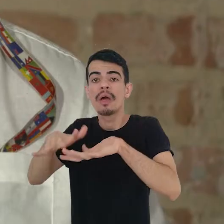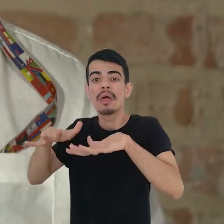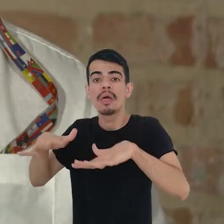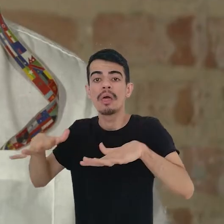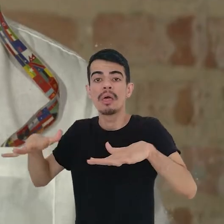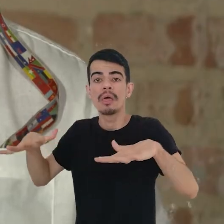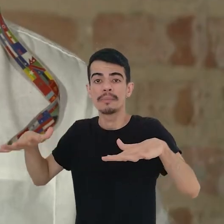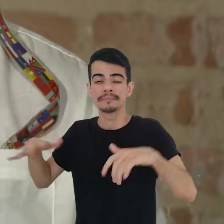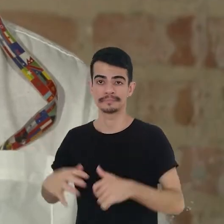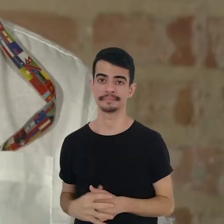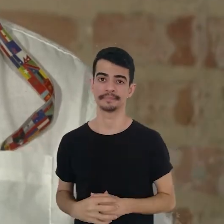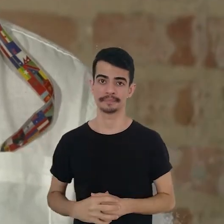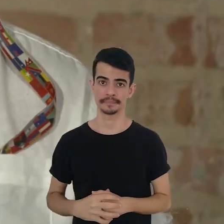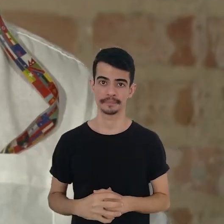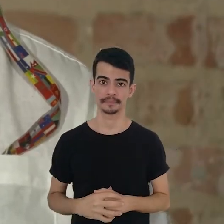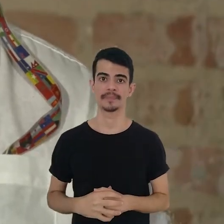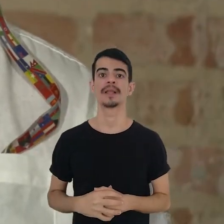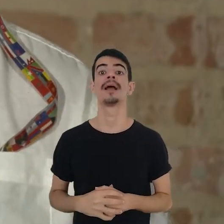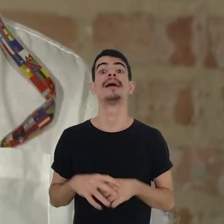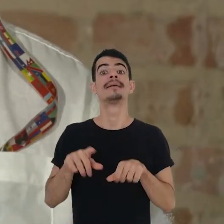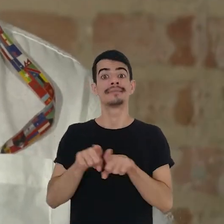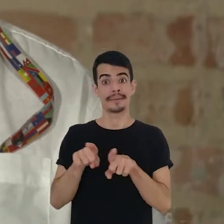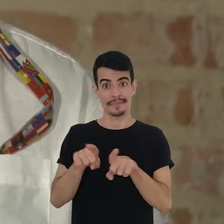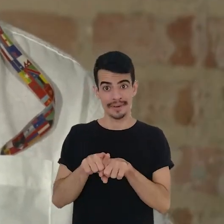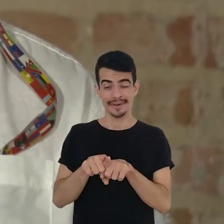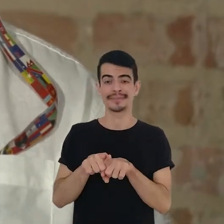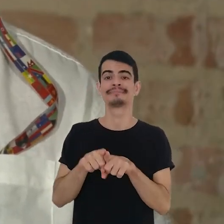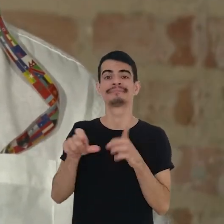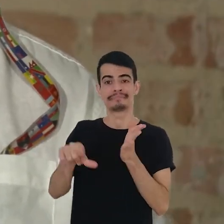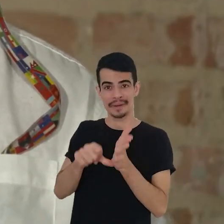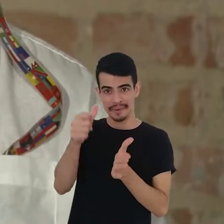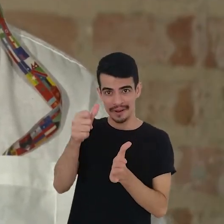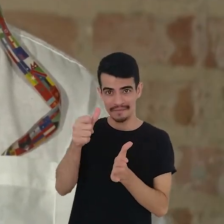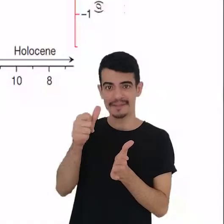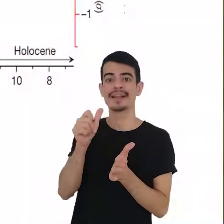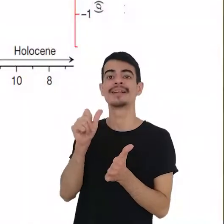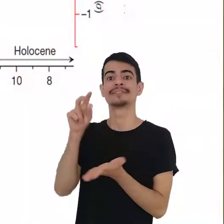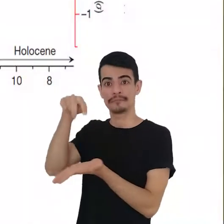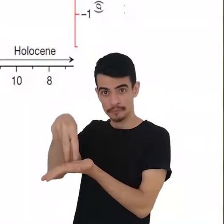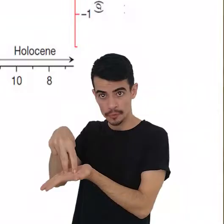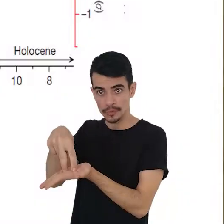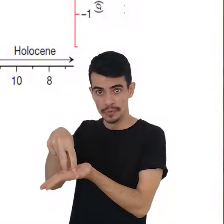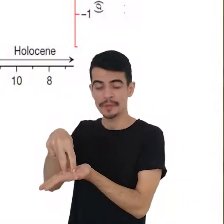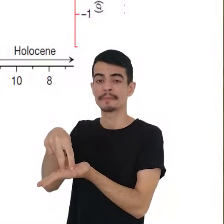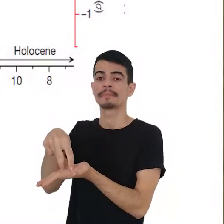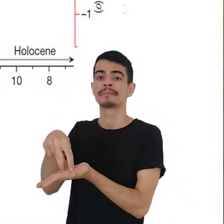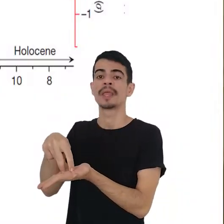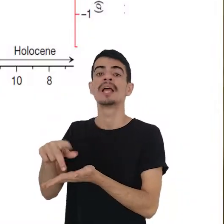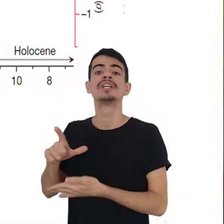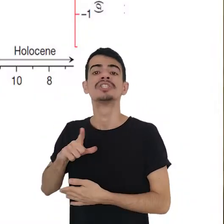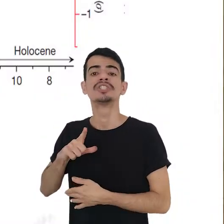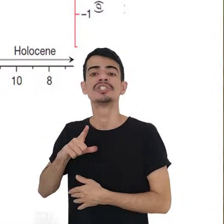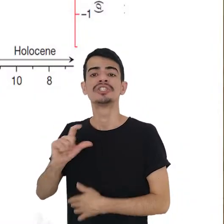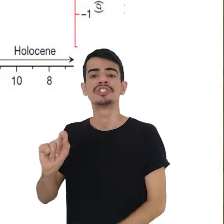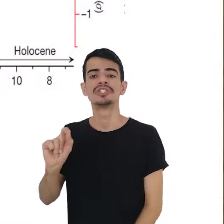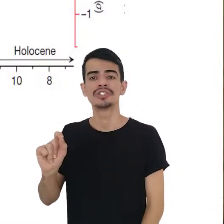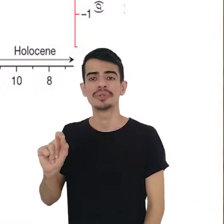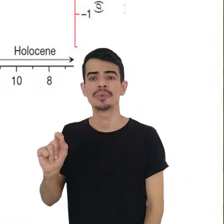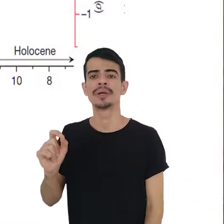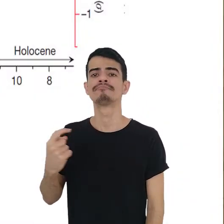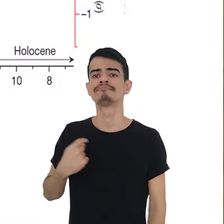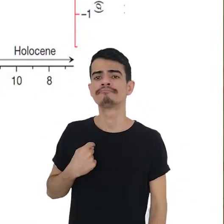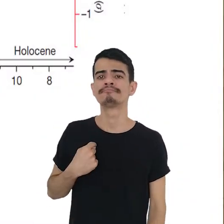observar também é que, em 1987, na minha primeira expedição à Antártica, eu tinha uma pequena garrafa onde